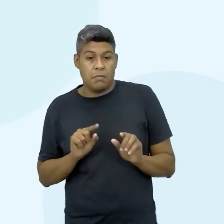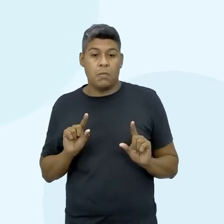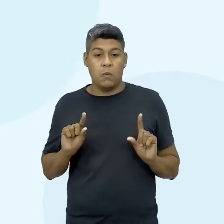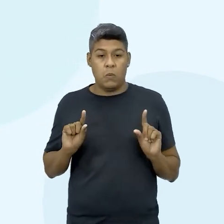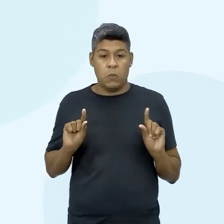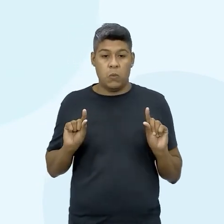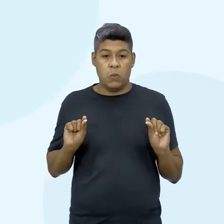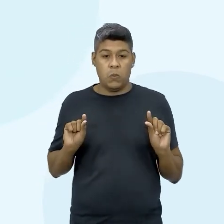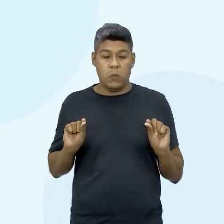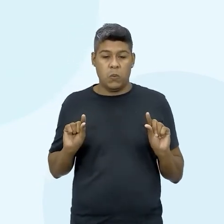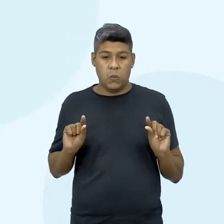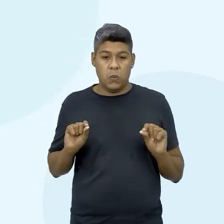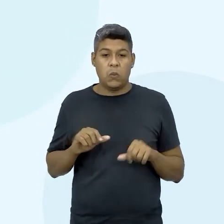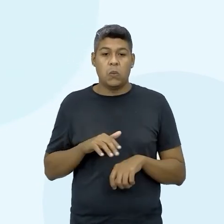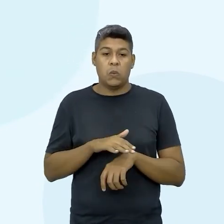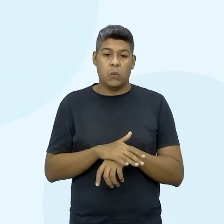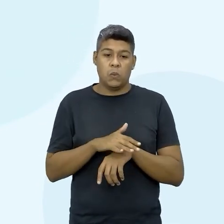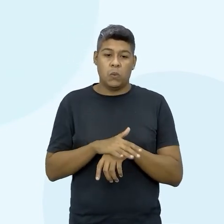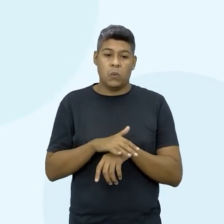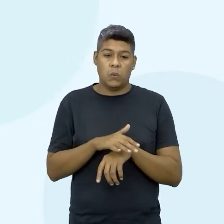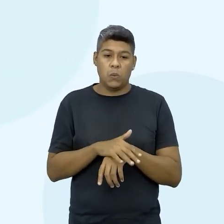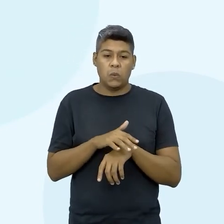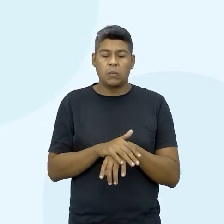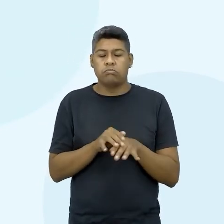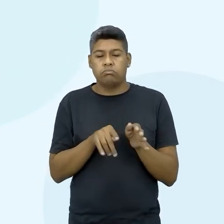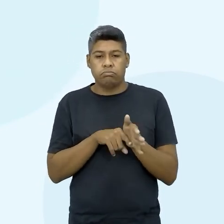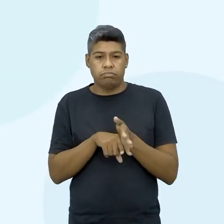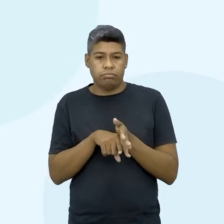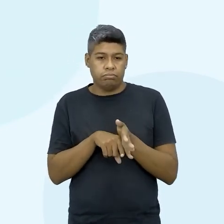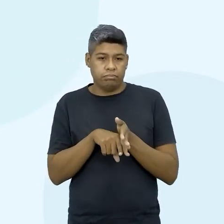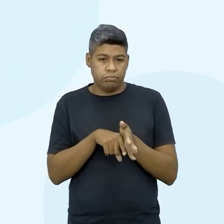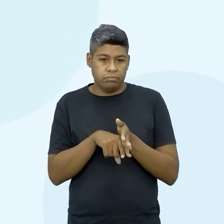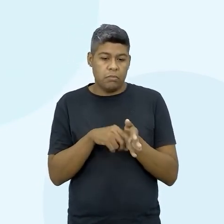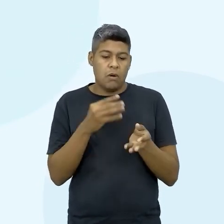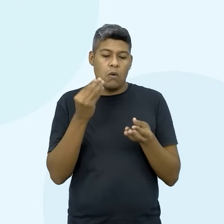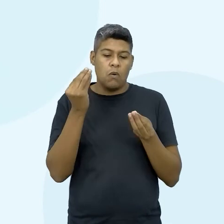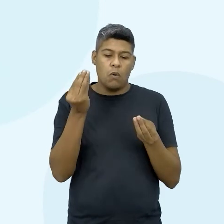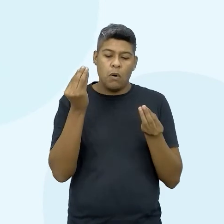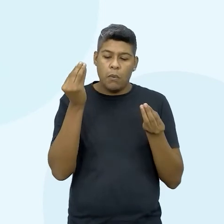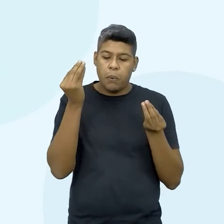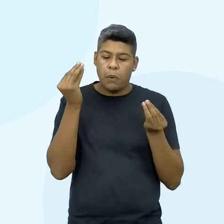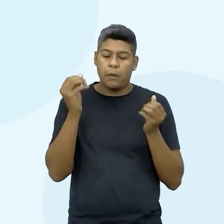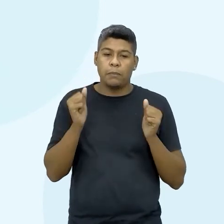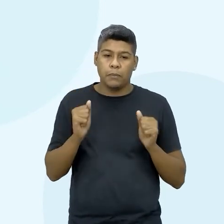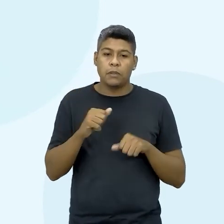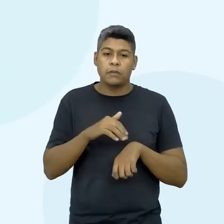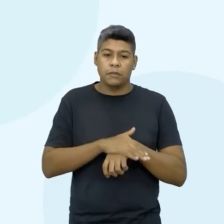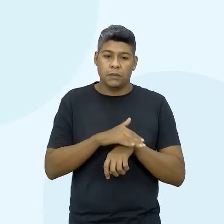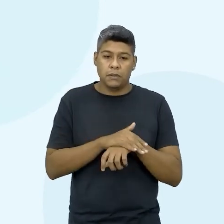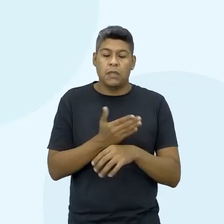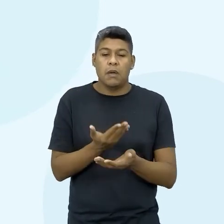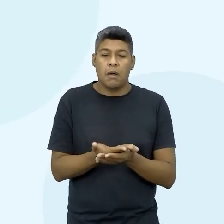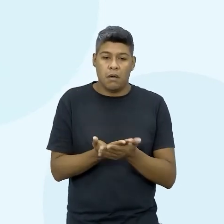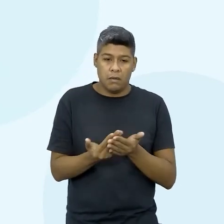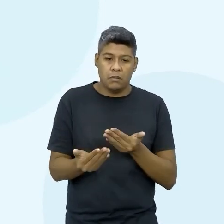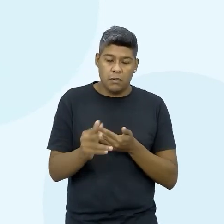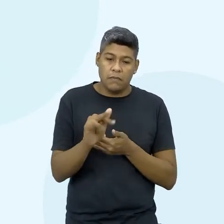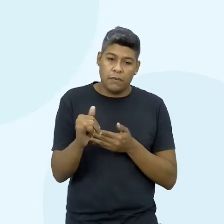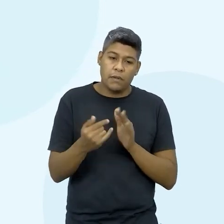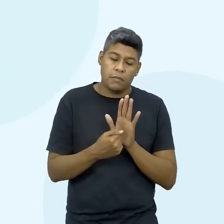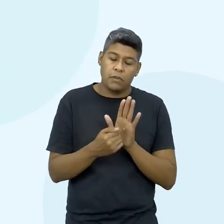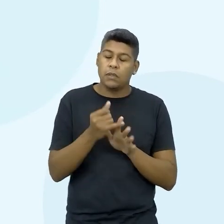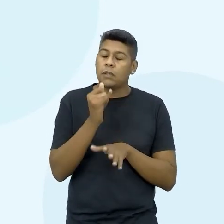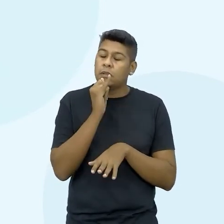tentem já fazer uma curadoria, uma pesquisa de como que a gente pode fazer isso, tá? Na próxima aula, eu vou mostrar